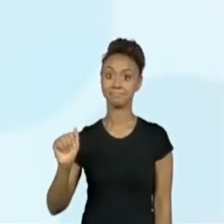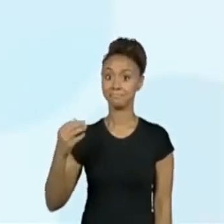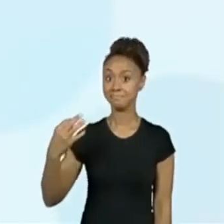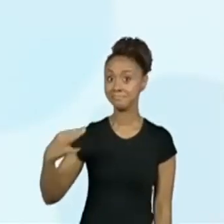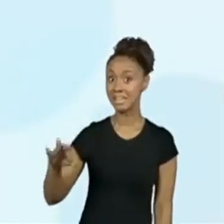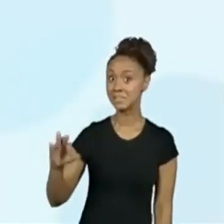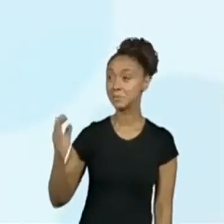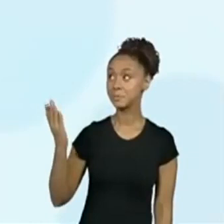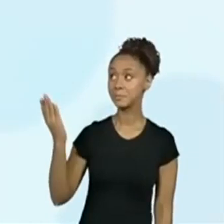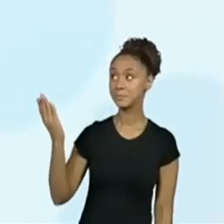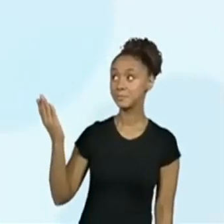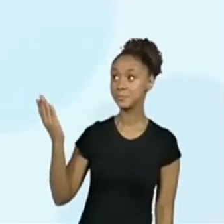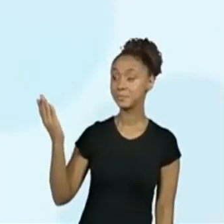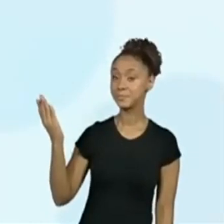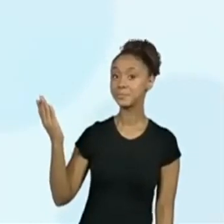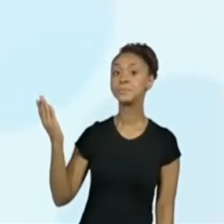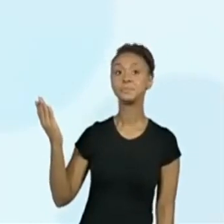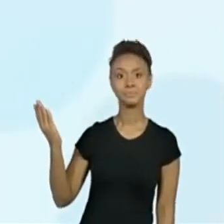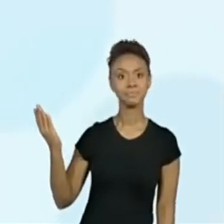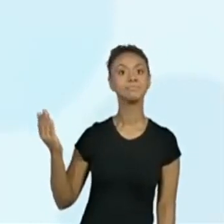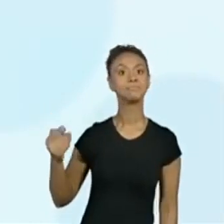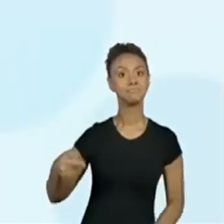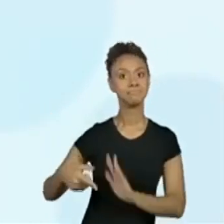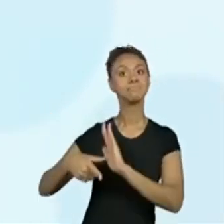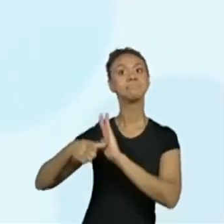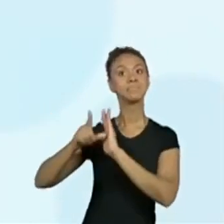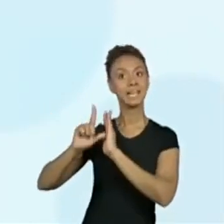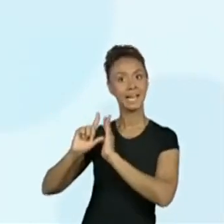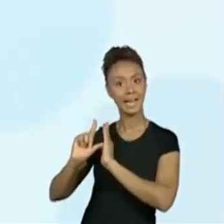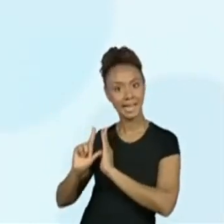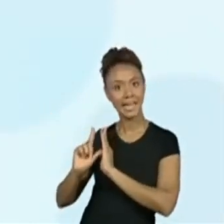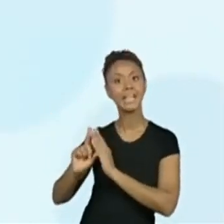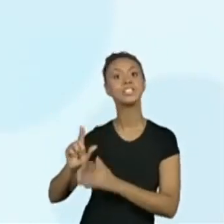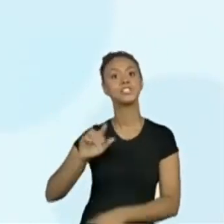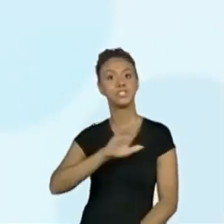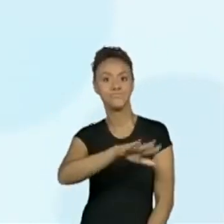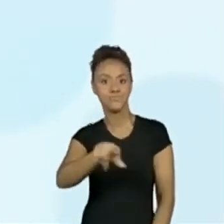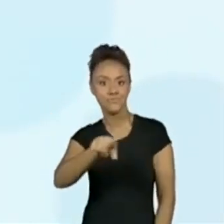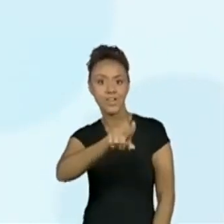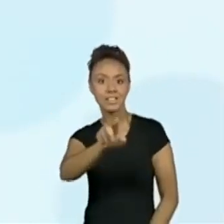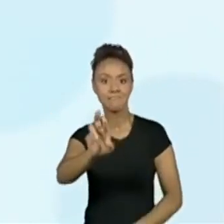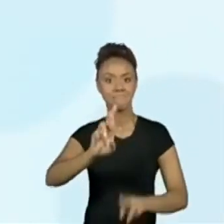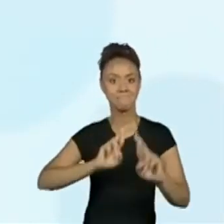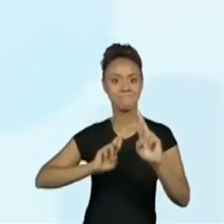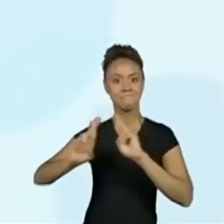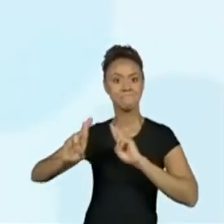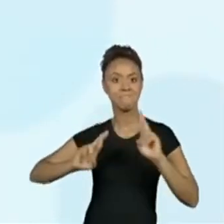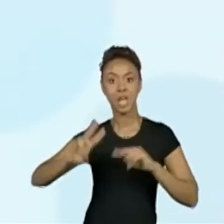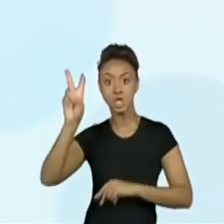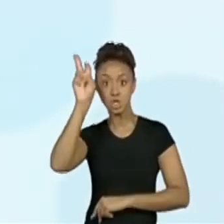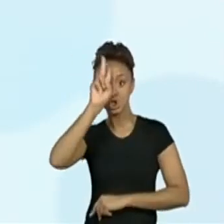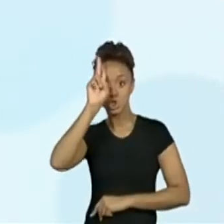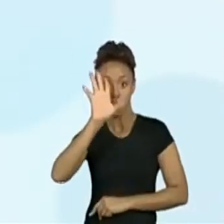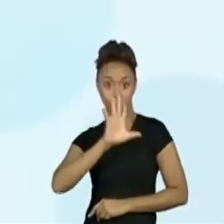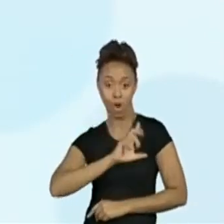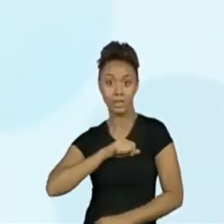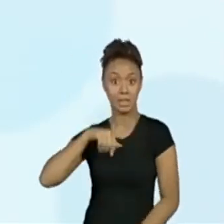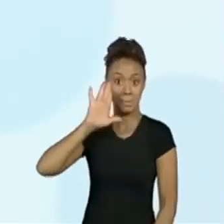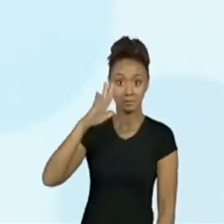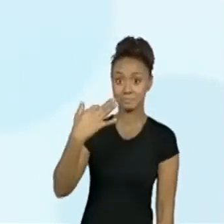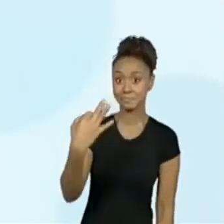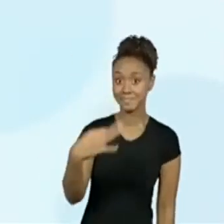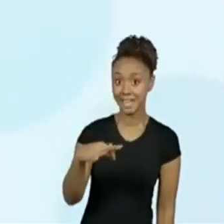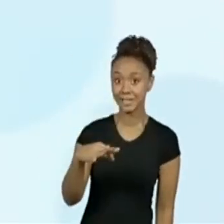Certo? Certíssimo. Que a gente escreveu que era o gosto dos nossos pequenos e pequenas aqui do Centro de Mídia, certo? Então,